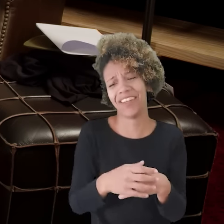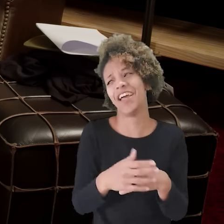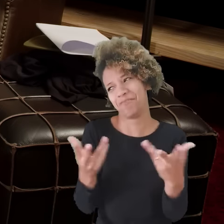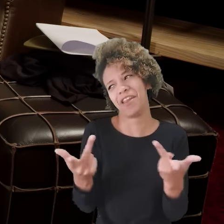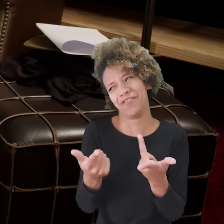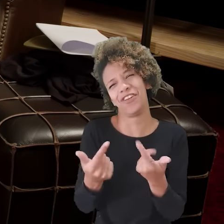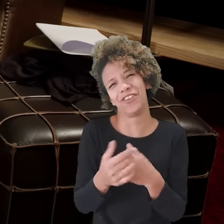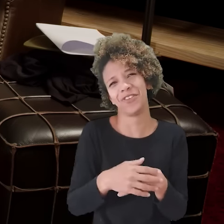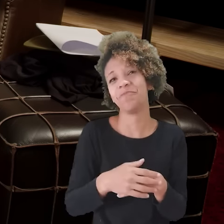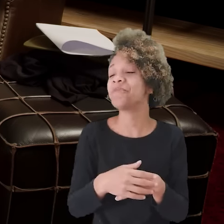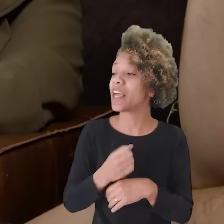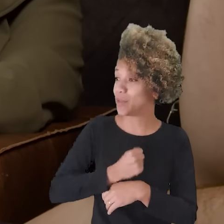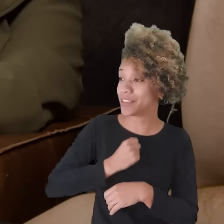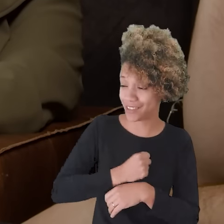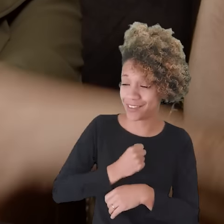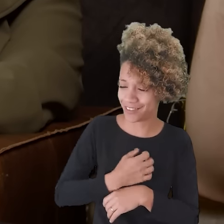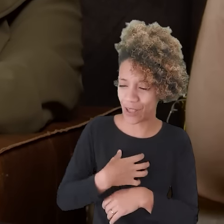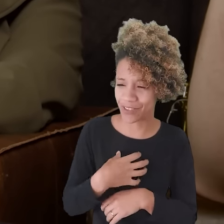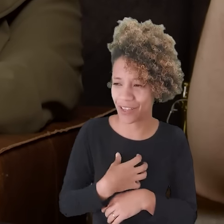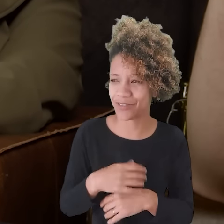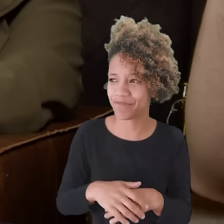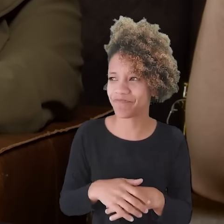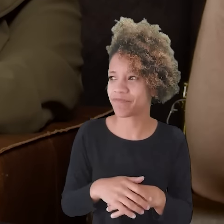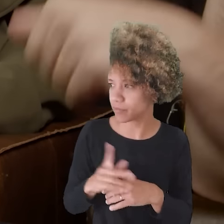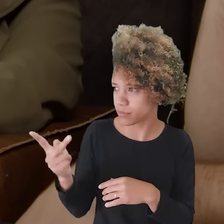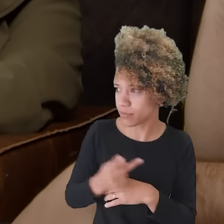bom pra eu sinto muita saudade